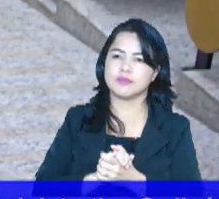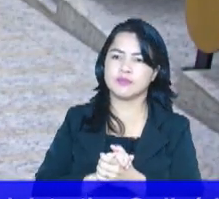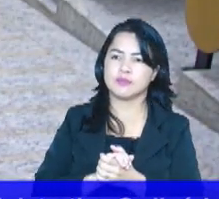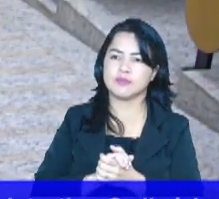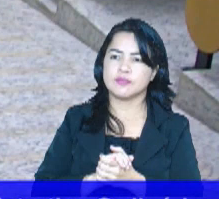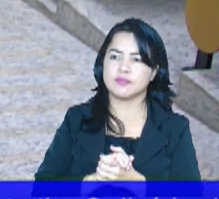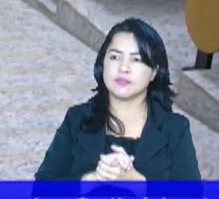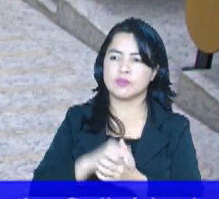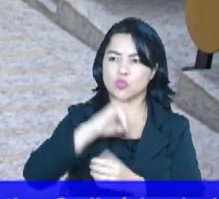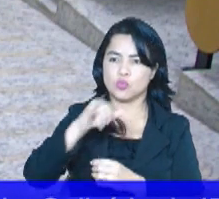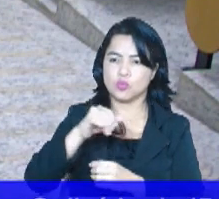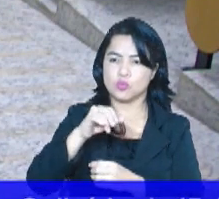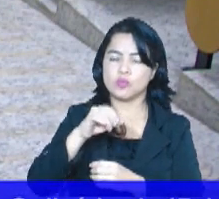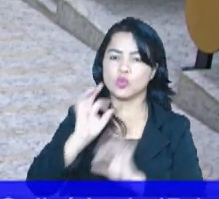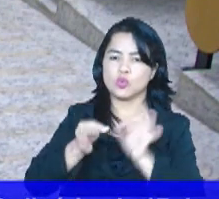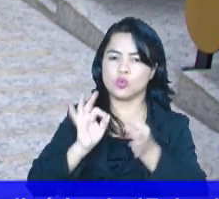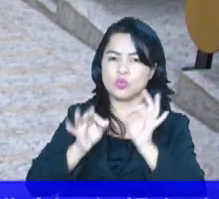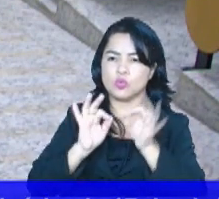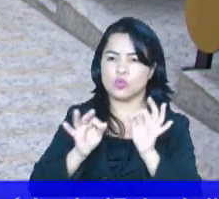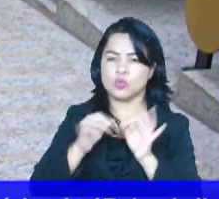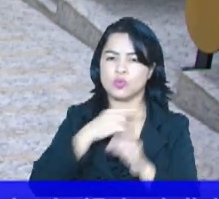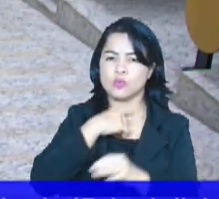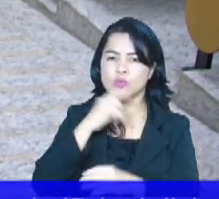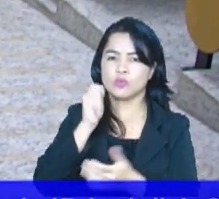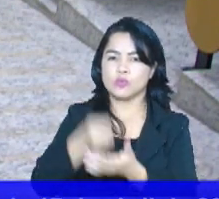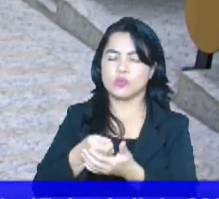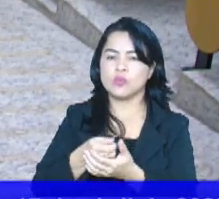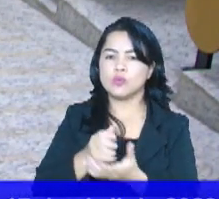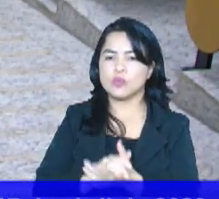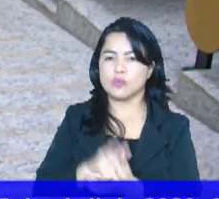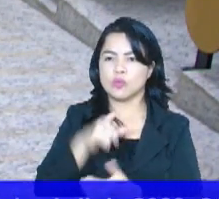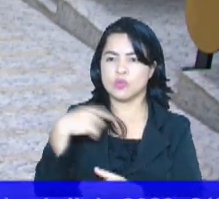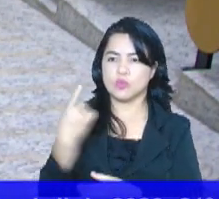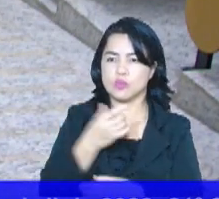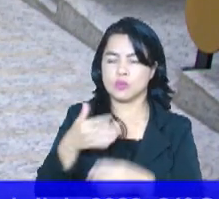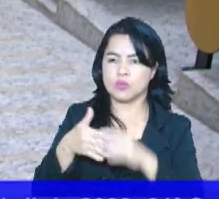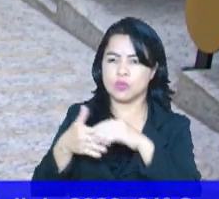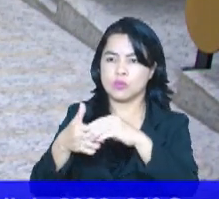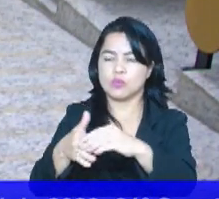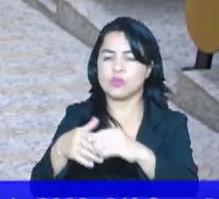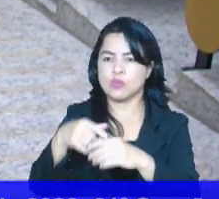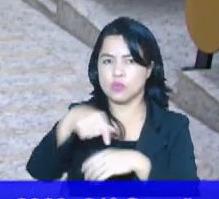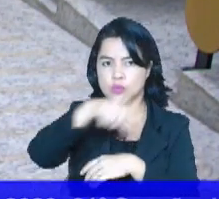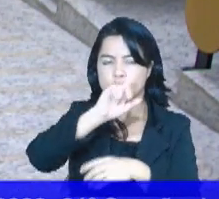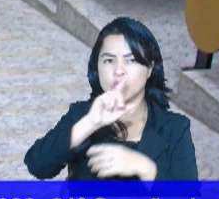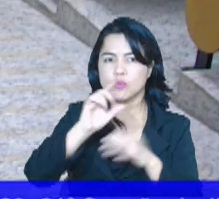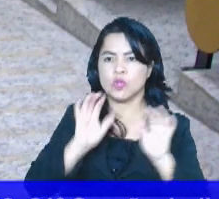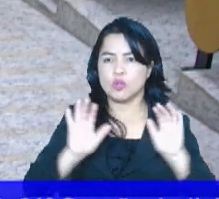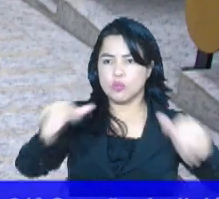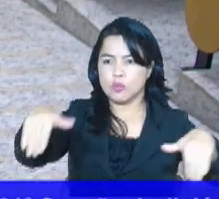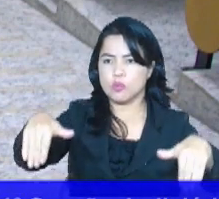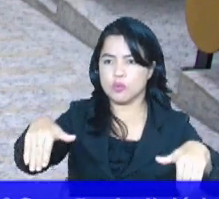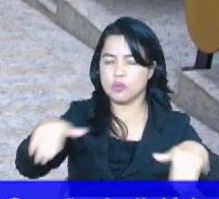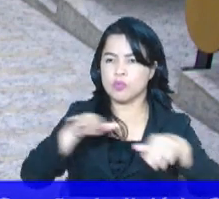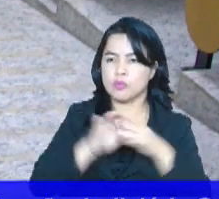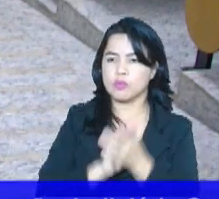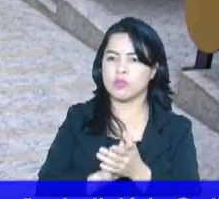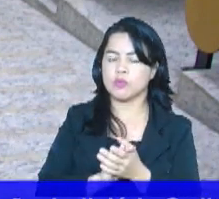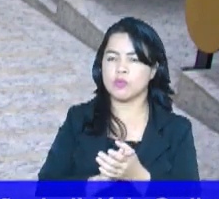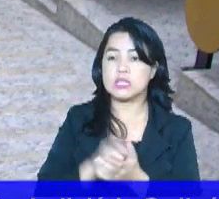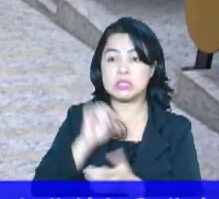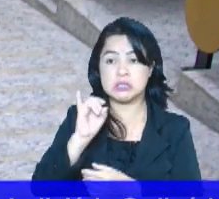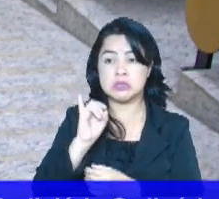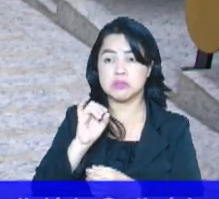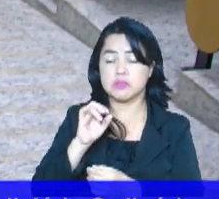Paulo Madeira, ele participa da composição, ele não está, nós vamos ter que encaminhar para o gabinete dele, mas eu indago se alguém quer